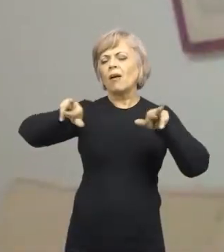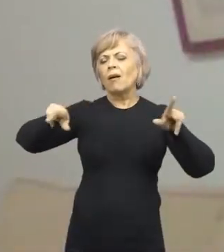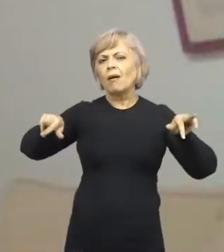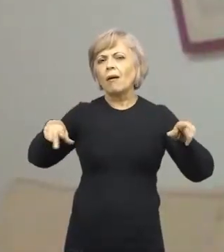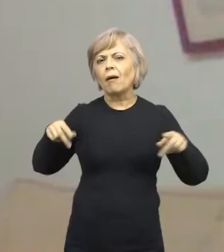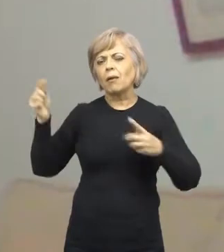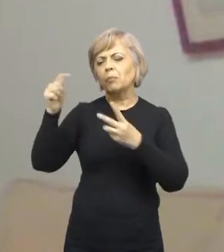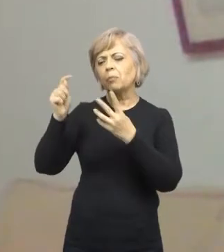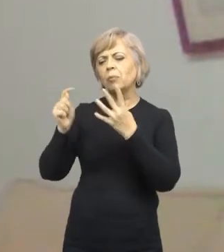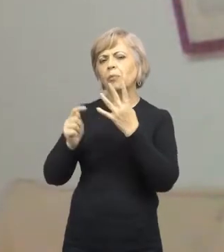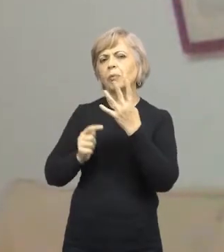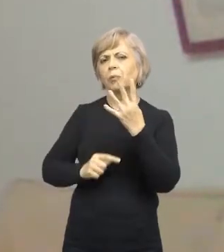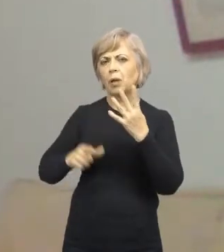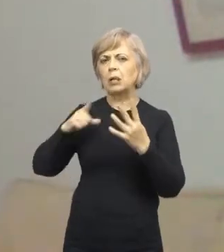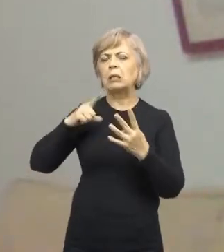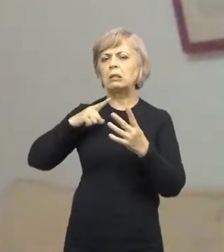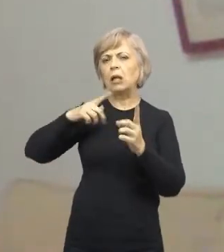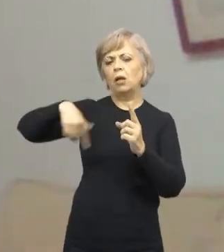aqui o Rio de Janeiro.